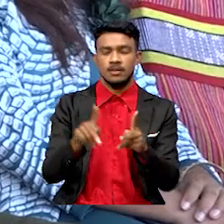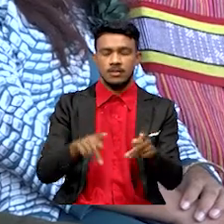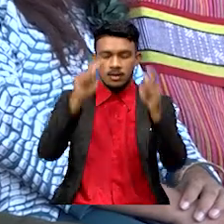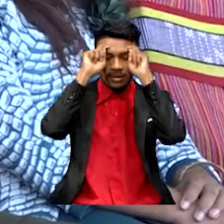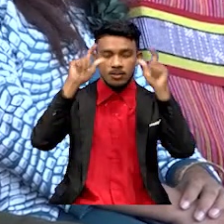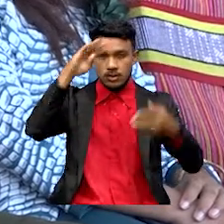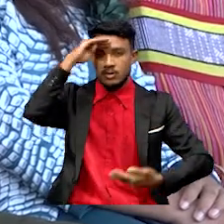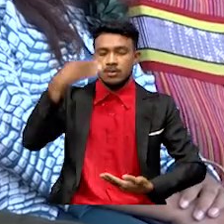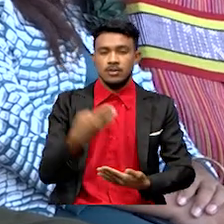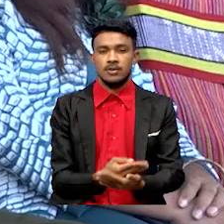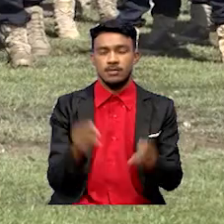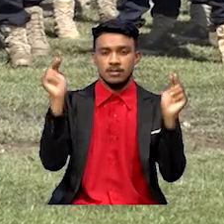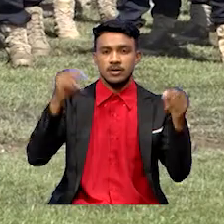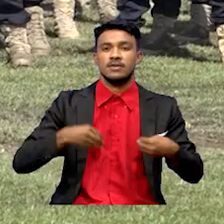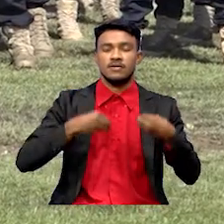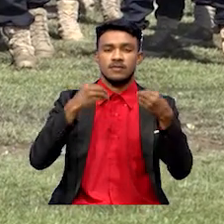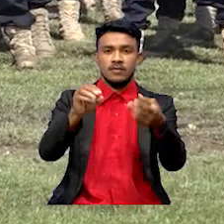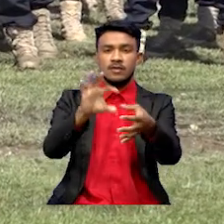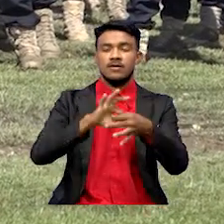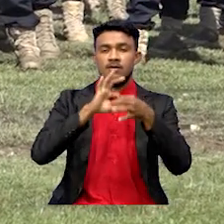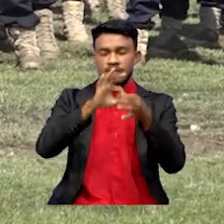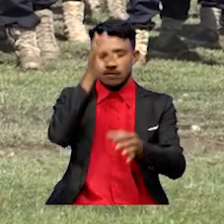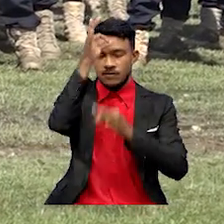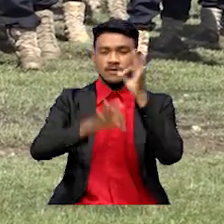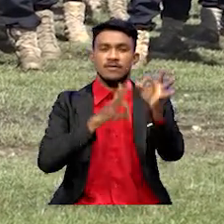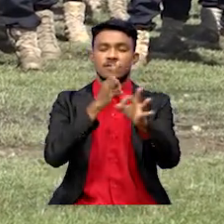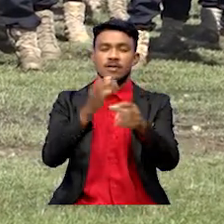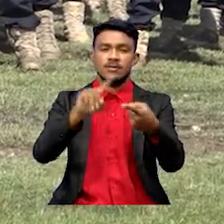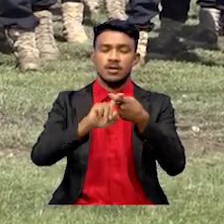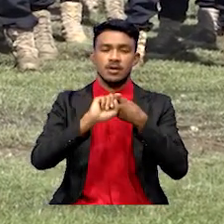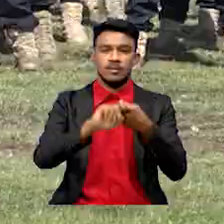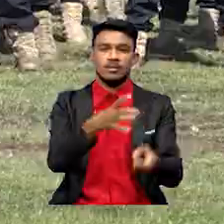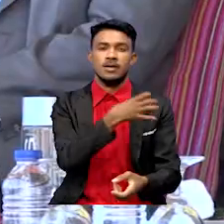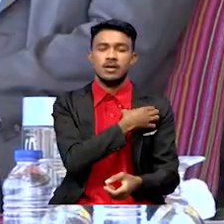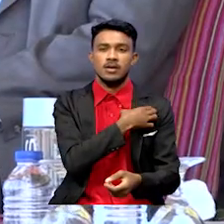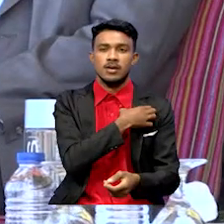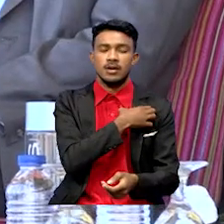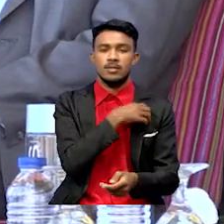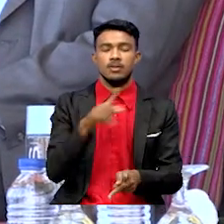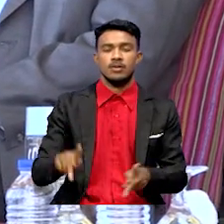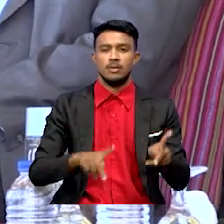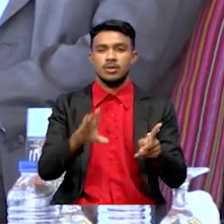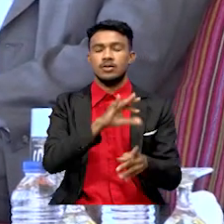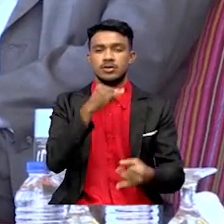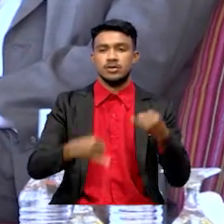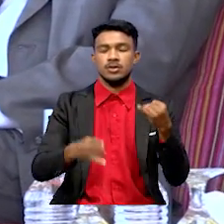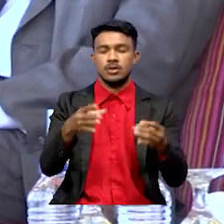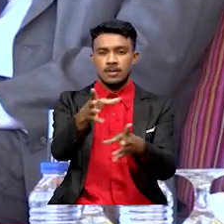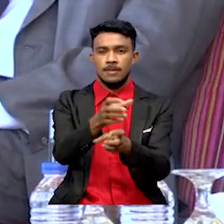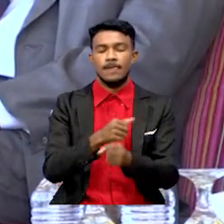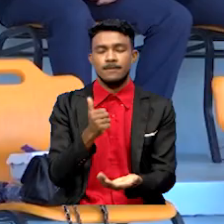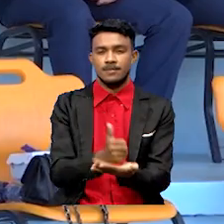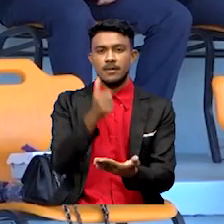Timor oan precisa tá o fermento em Ba pntl ministério público na justiça por dia uma não dicas fale povo Infiel